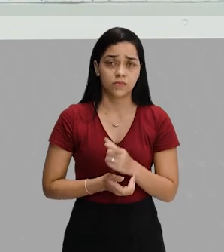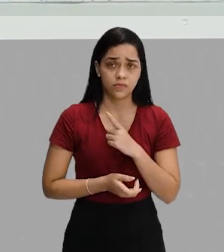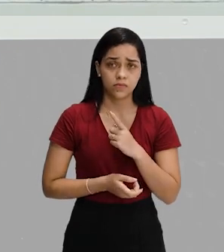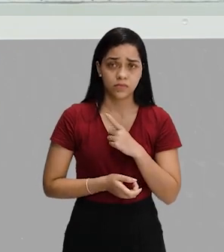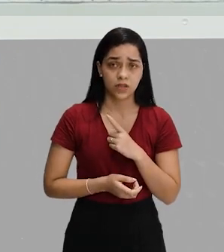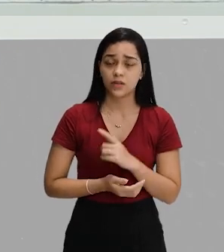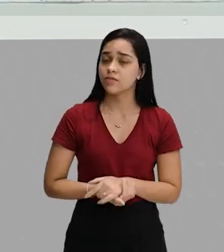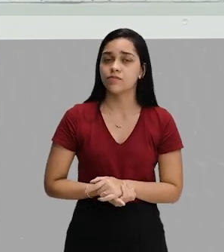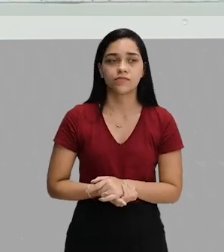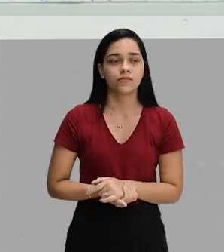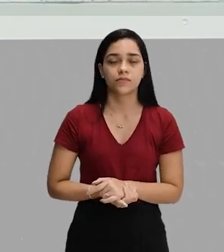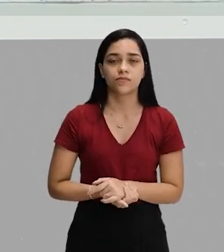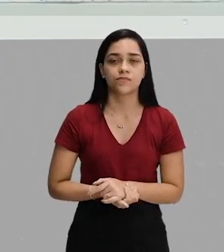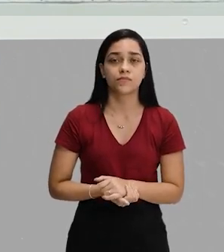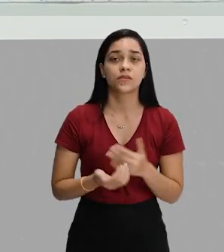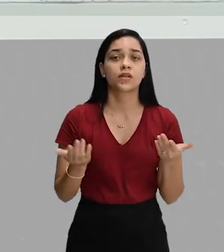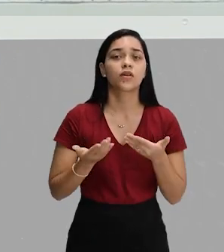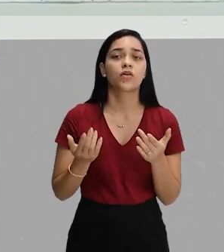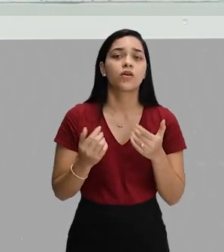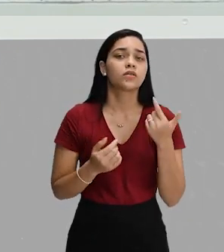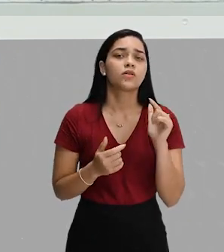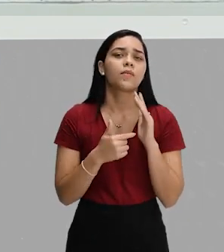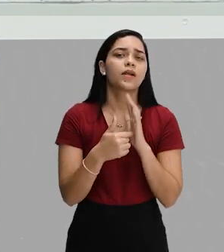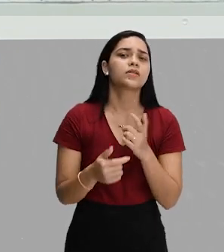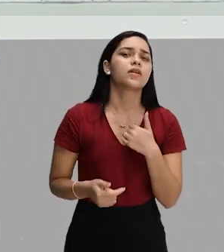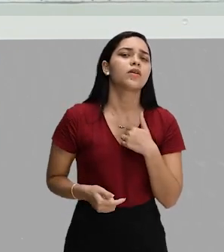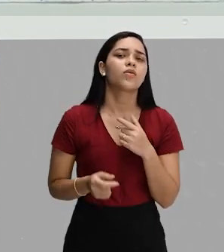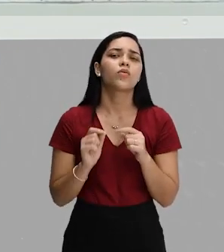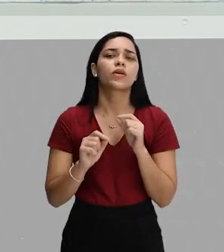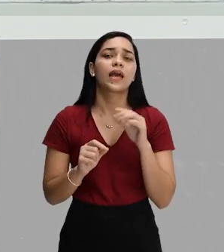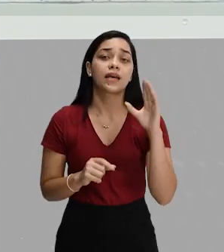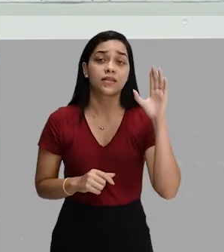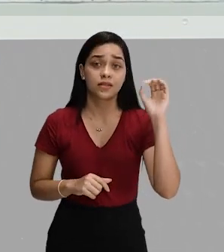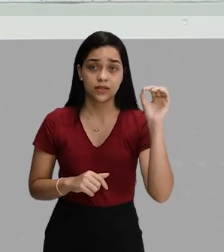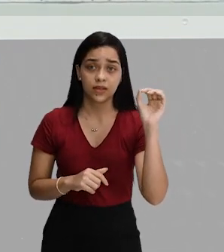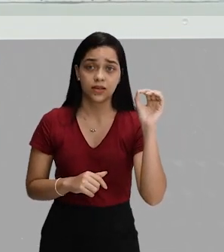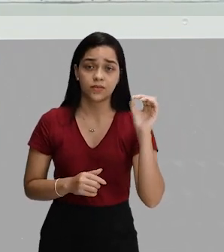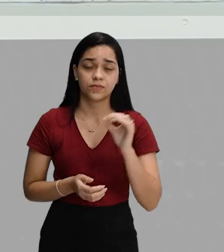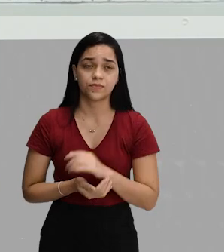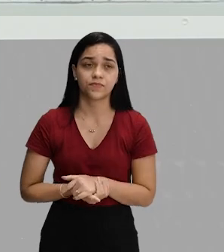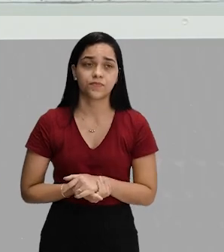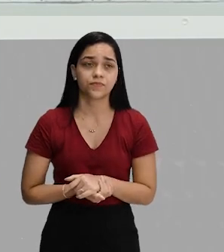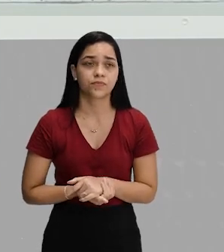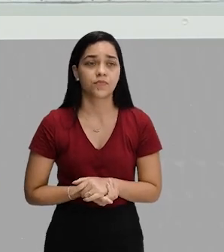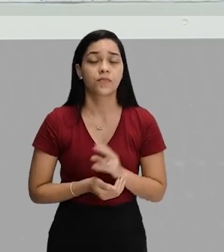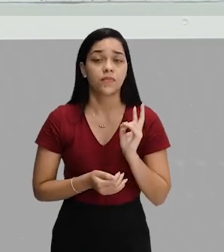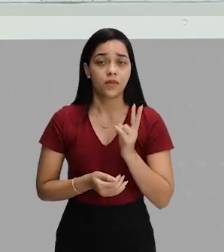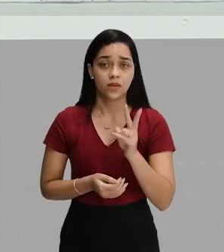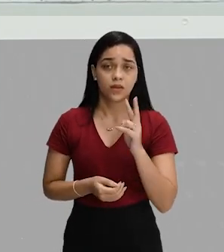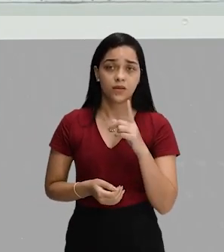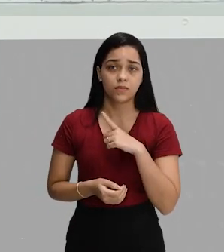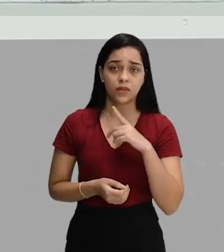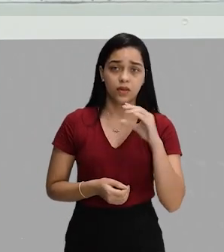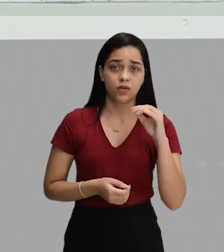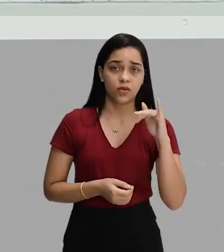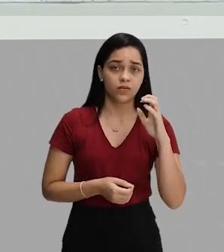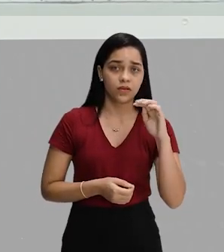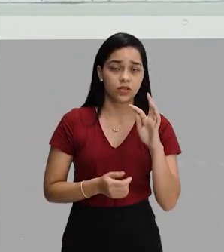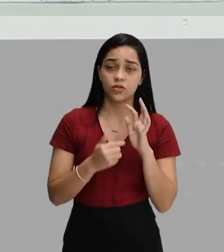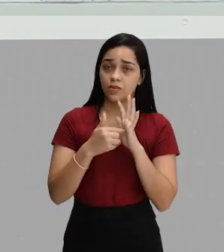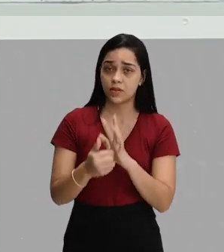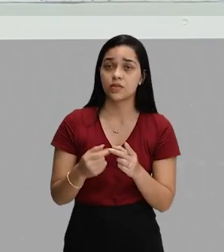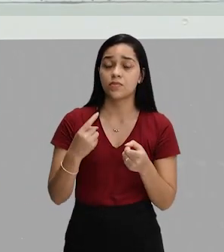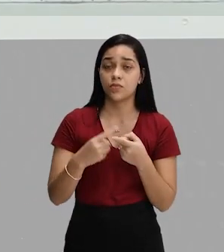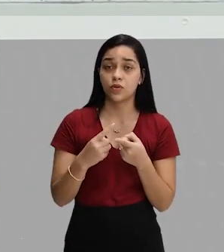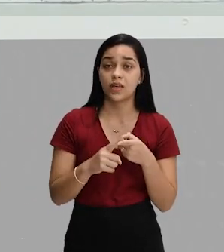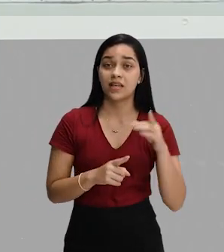sem o x? Não. Tiago, e agora? Se não aparece, o que eu faço? É zero. Sempre que algum dos coeficientes não aparecer,